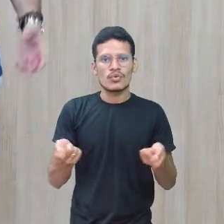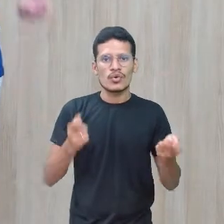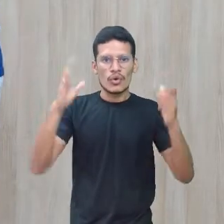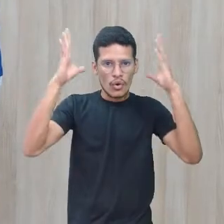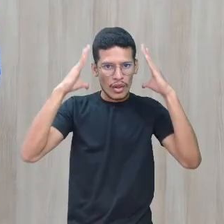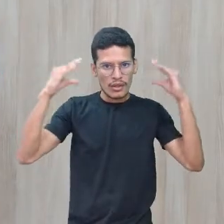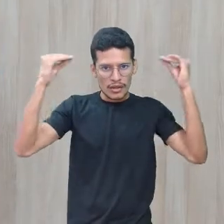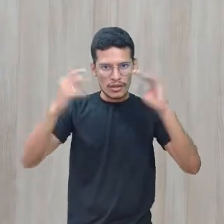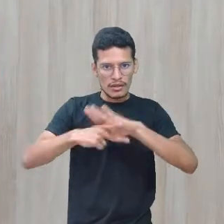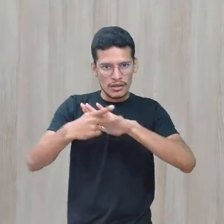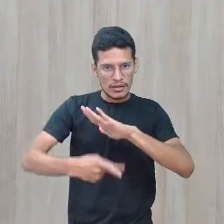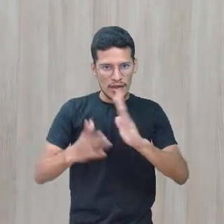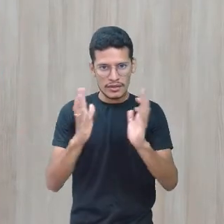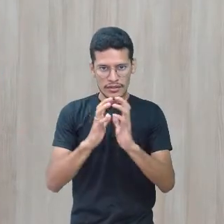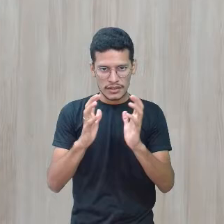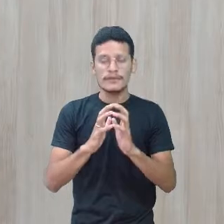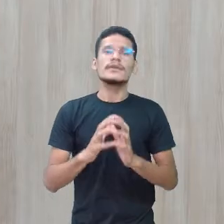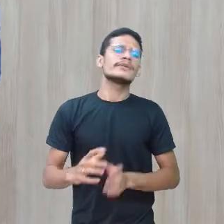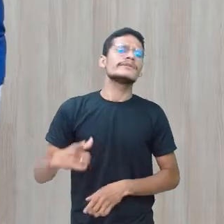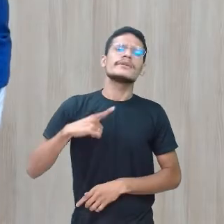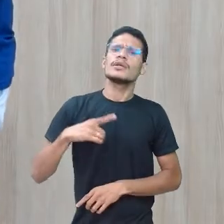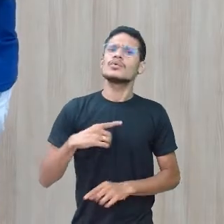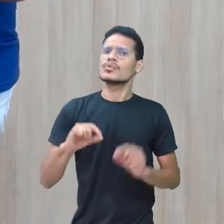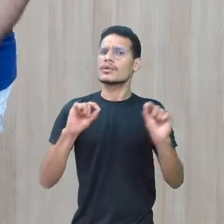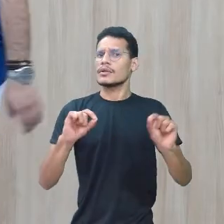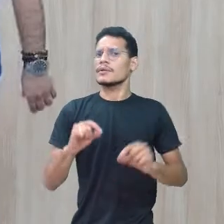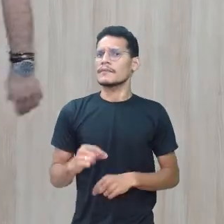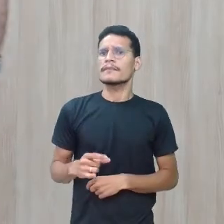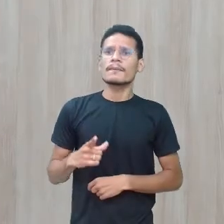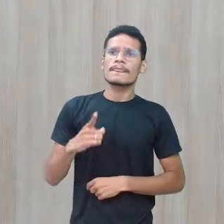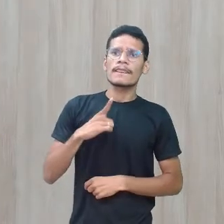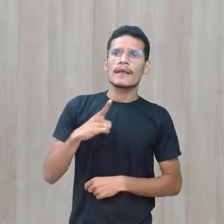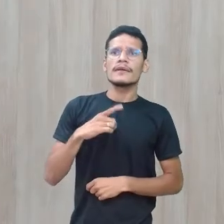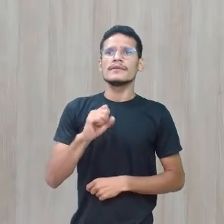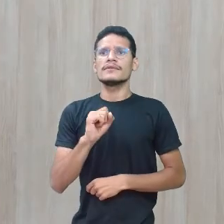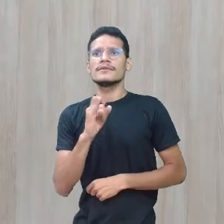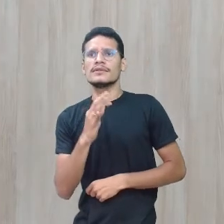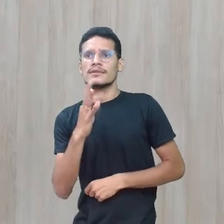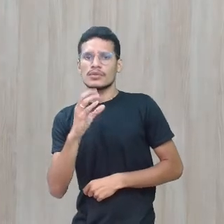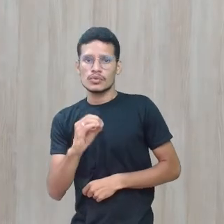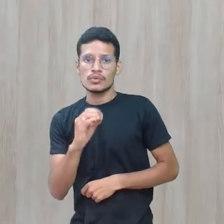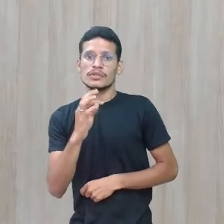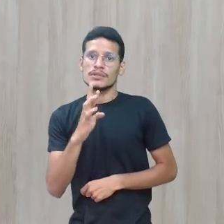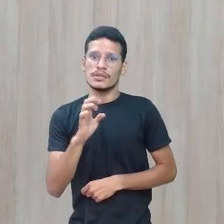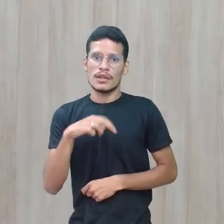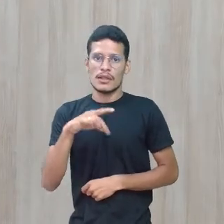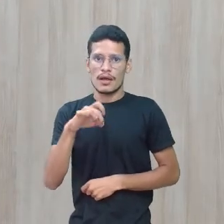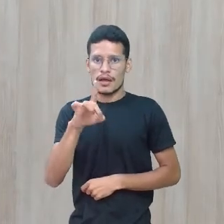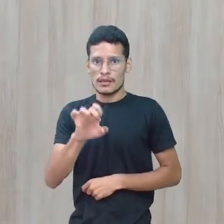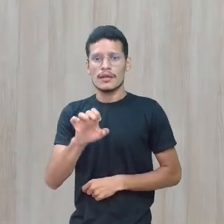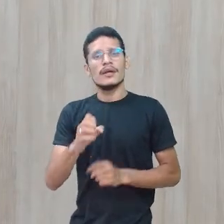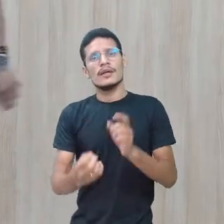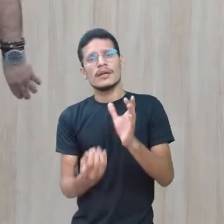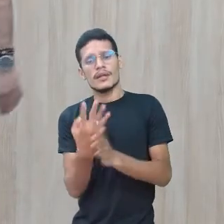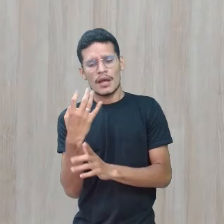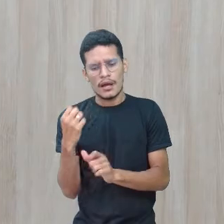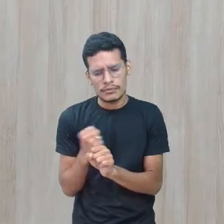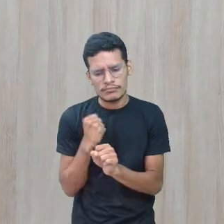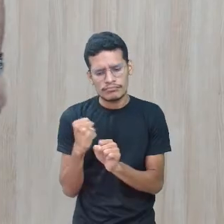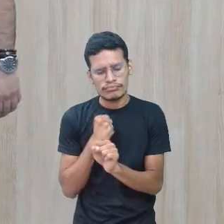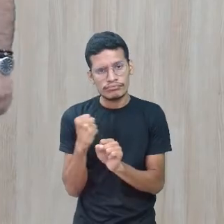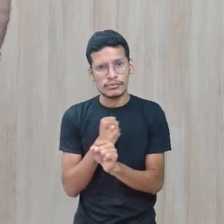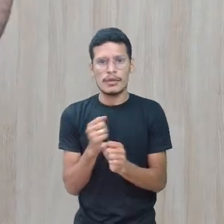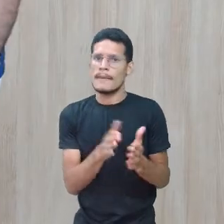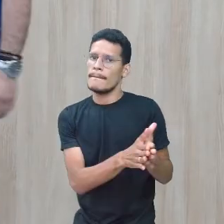Recife. Então a gente tem, nesse sentido aí, o Sítio da Trindade sendo construído aí mais ou menos